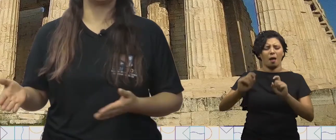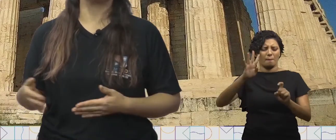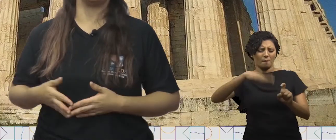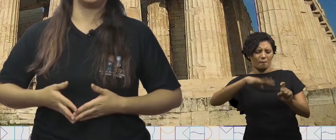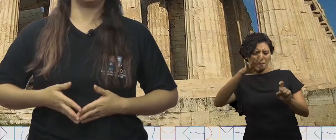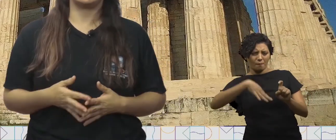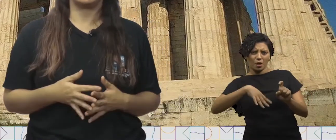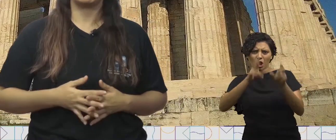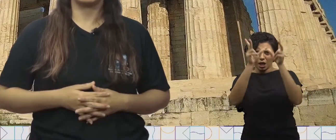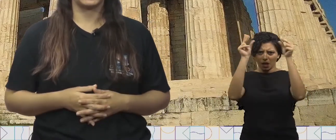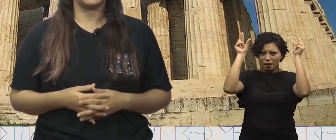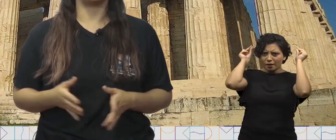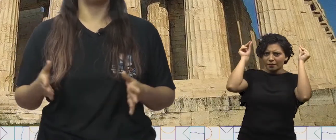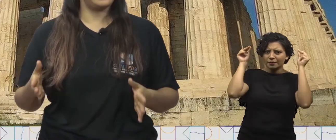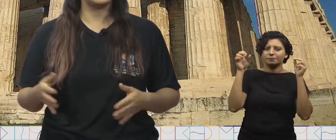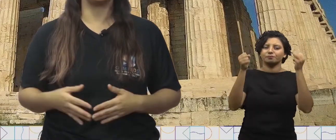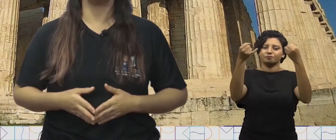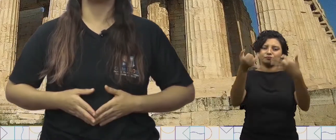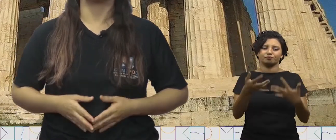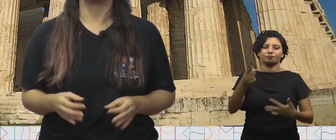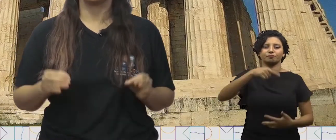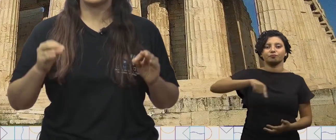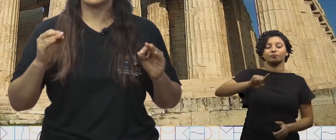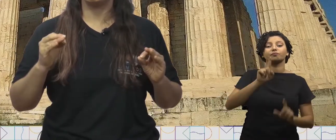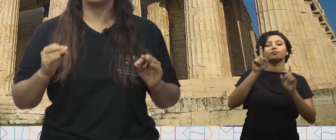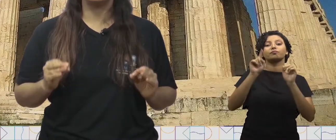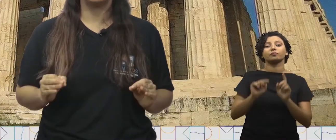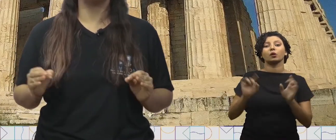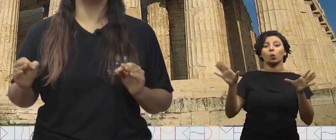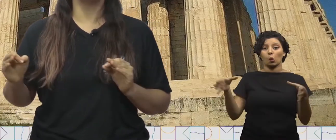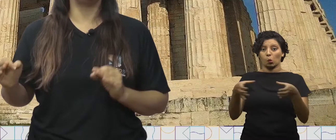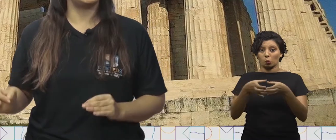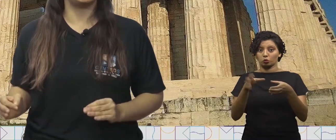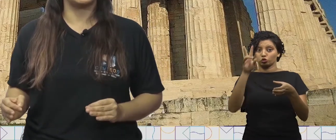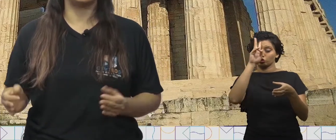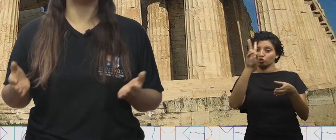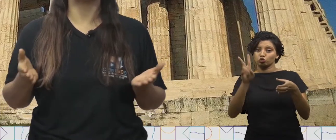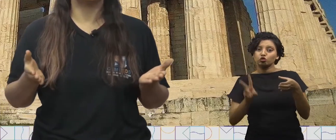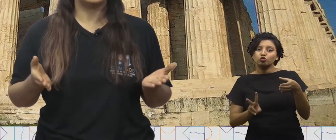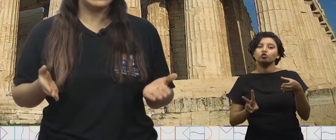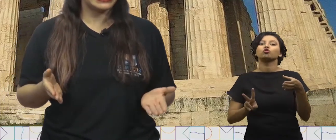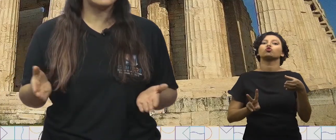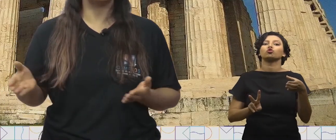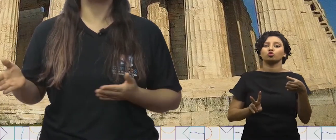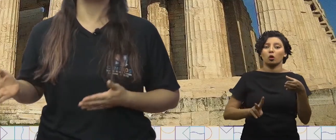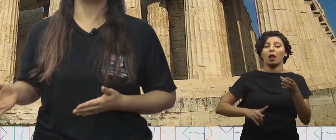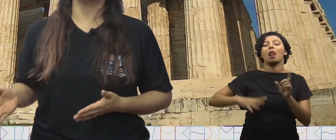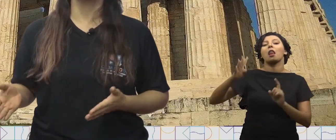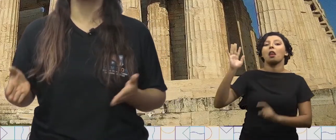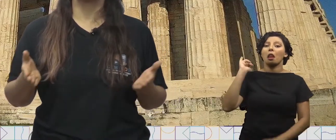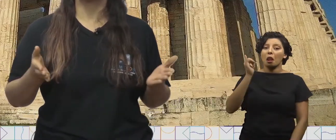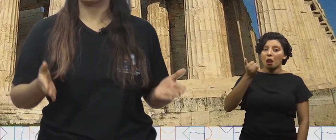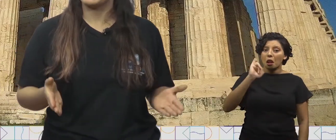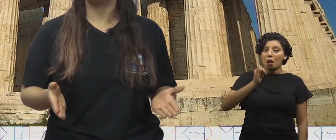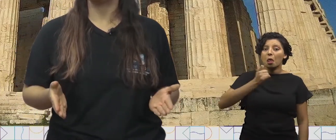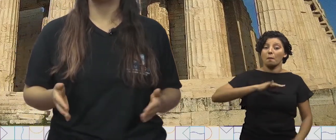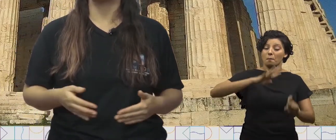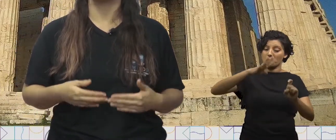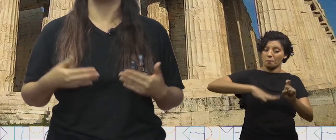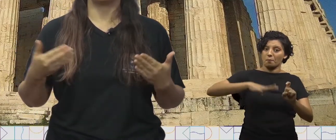é mitologia grega, professora? Deixa eu te dizer. É um conjunto de histórias, lendas e mitos